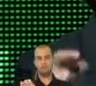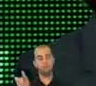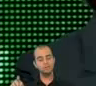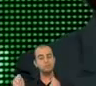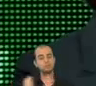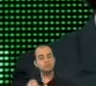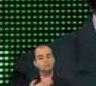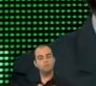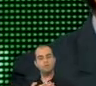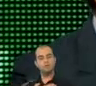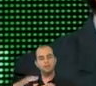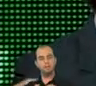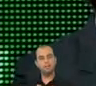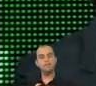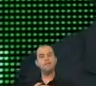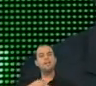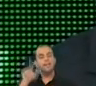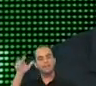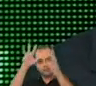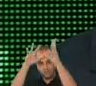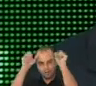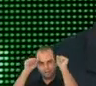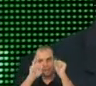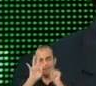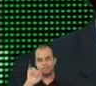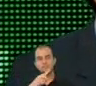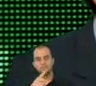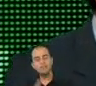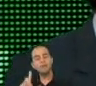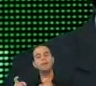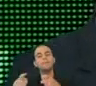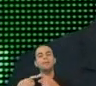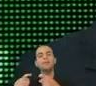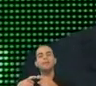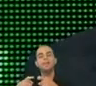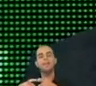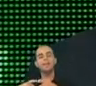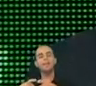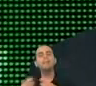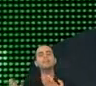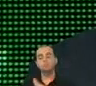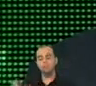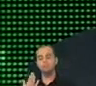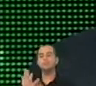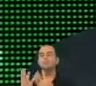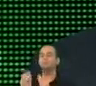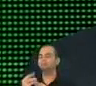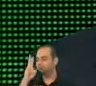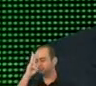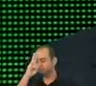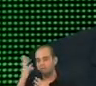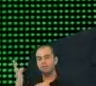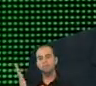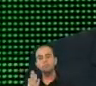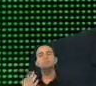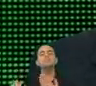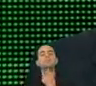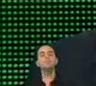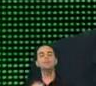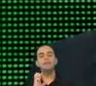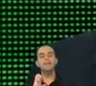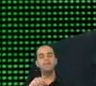PEC 29, lembra? Você e o seu colega do Acre, o Tião Viana, que é médico, que me ajudou